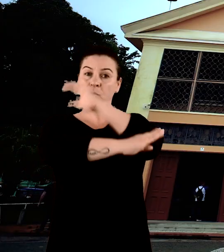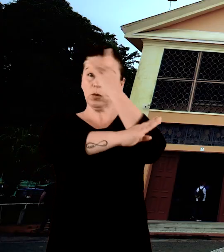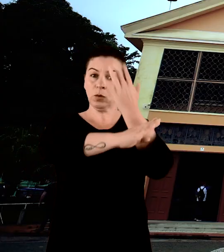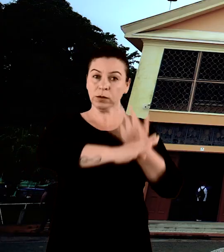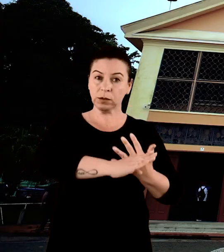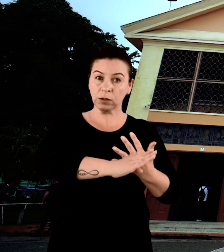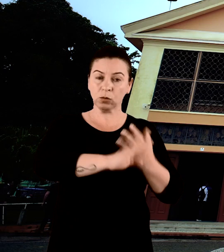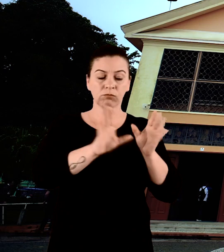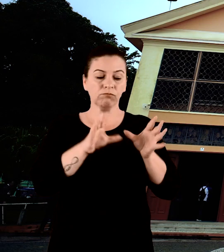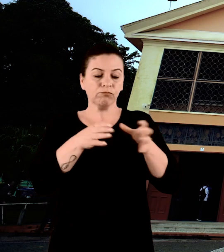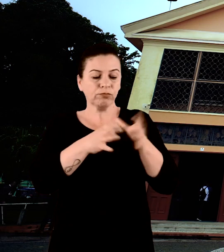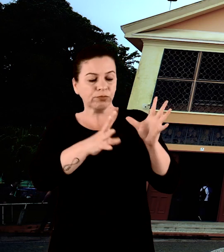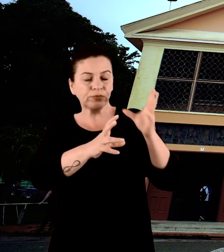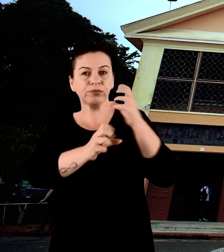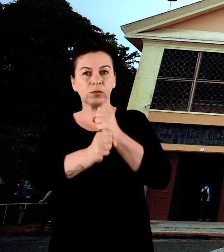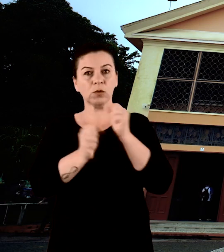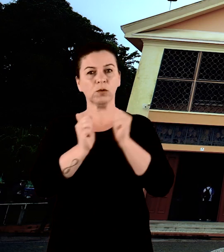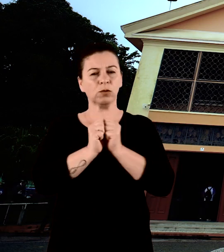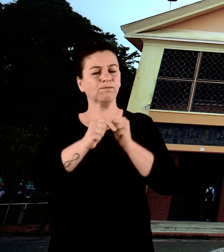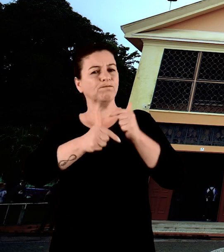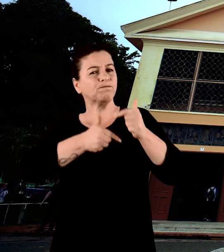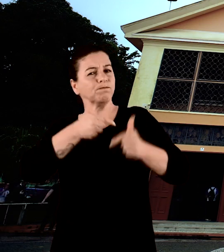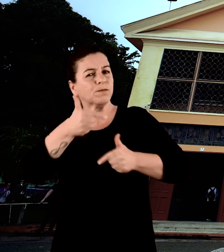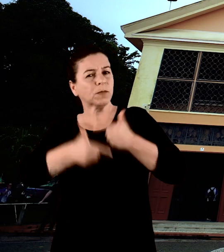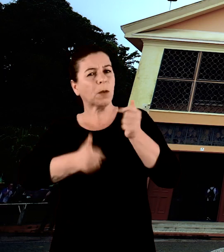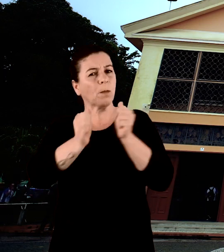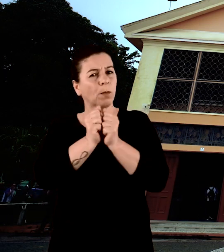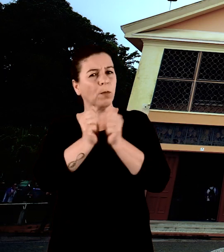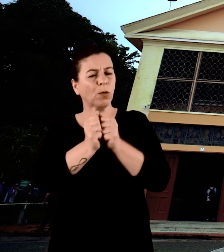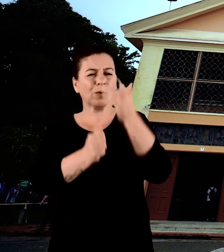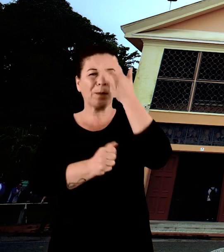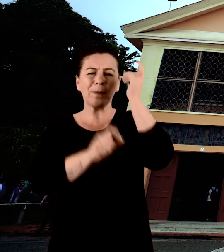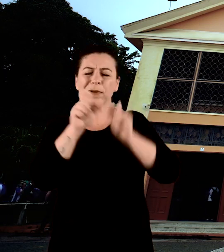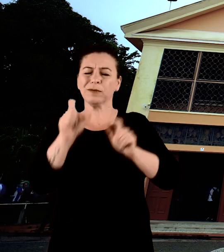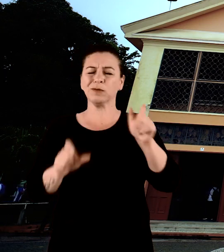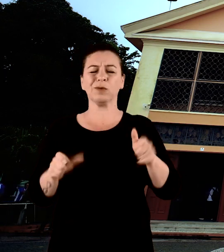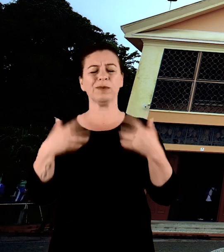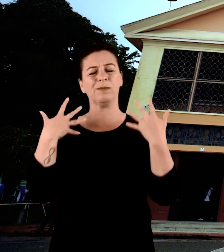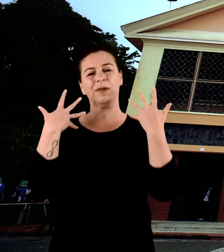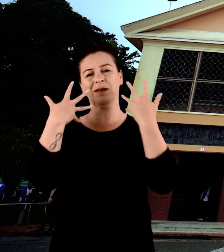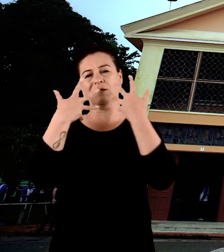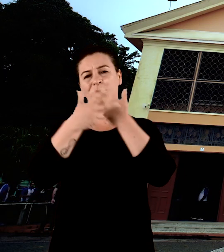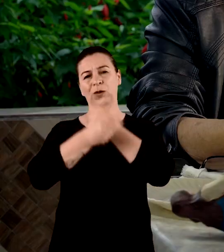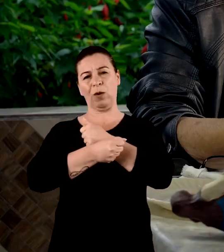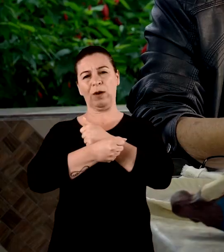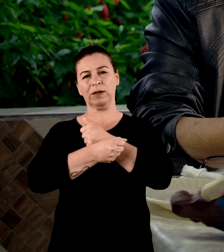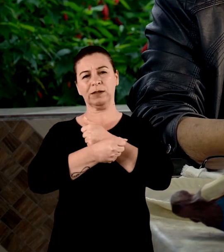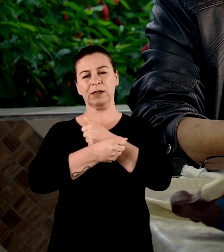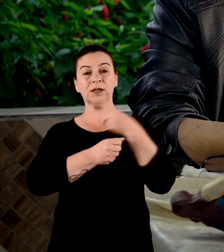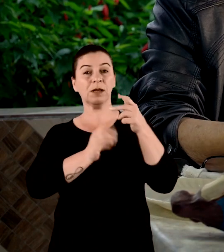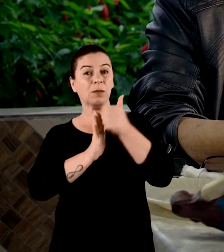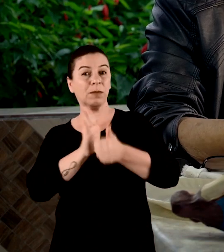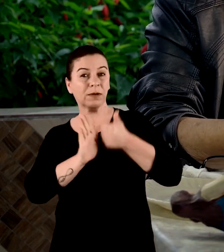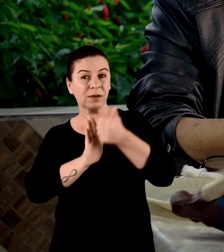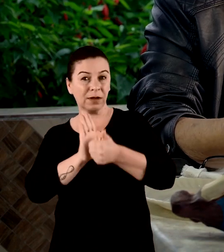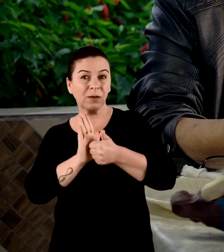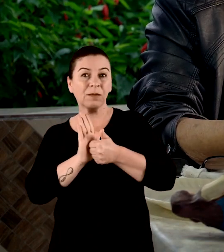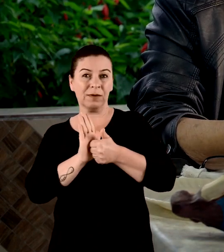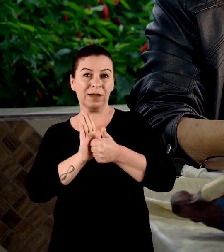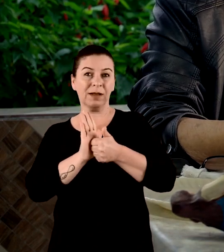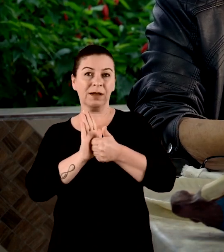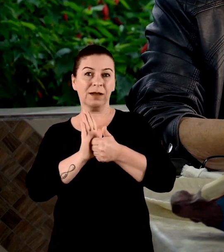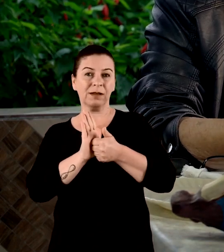me somei a esse grupo e trabalhei muito com eles, pessoas maravilhosas. E lá em